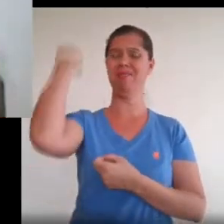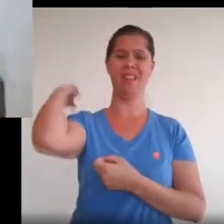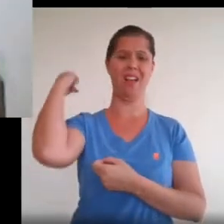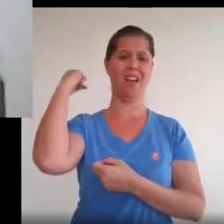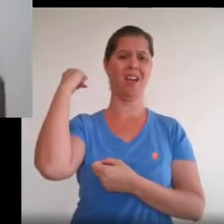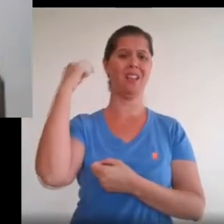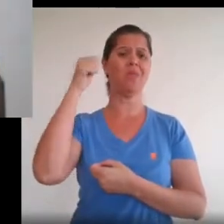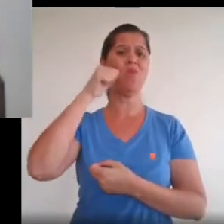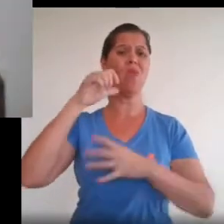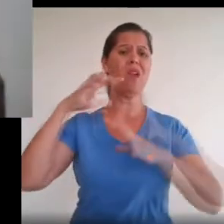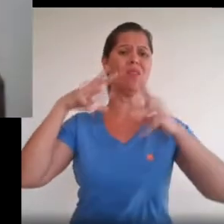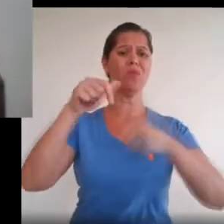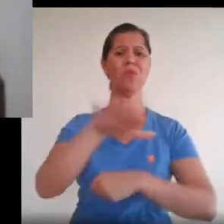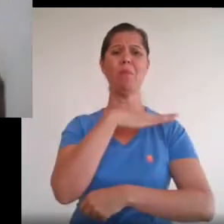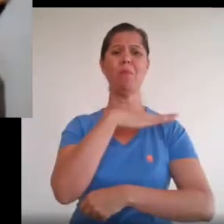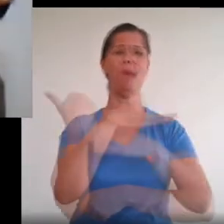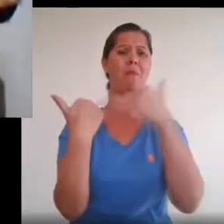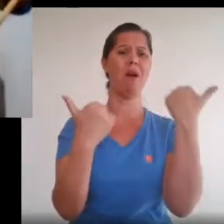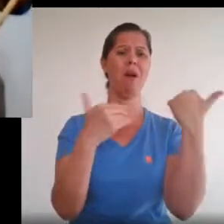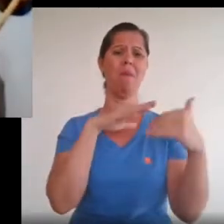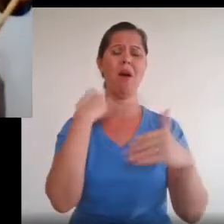as mulheres